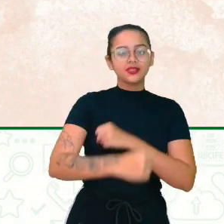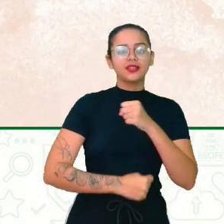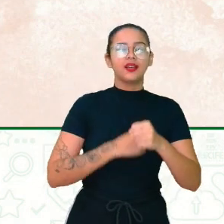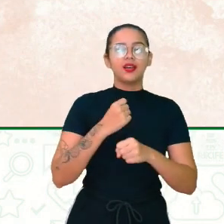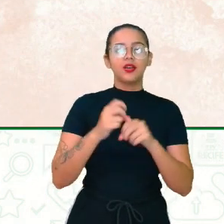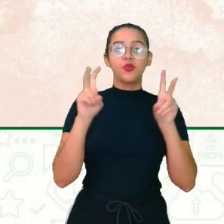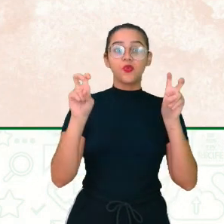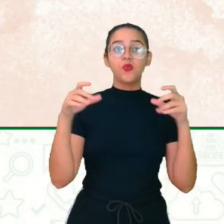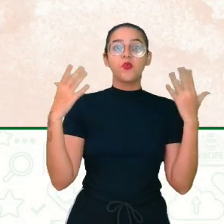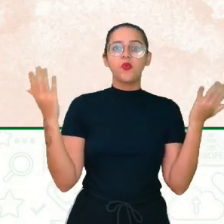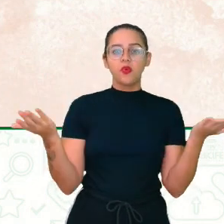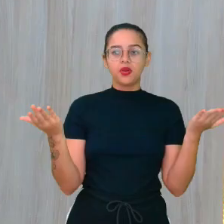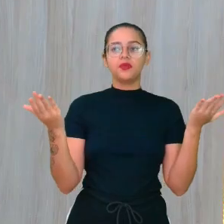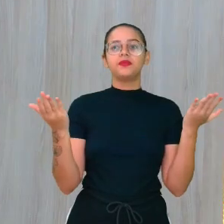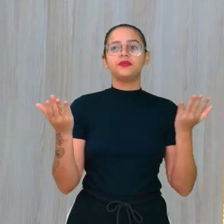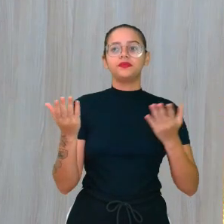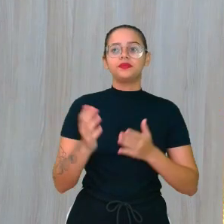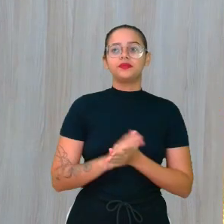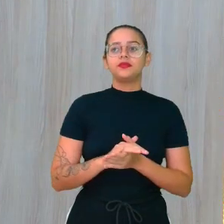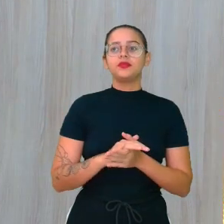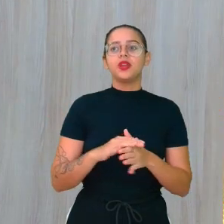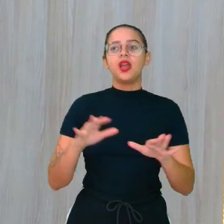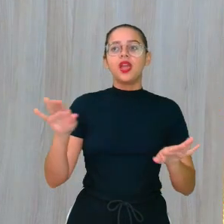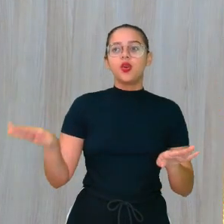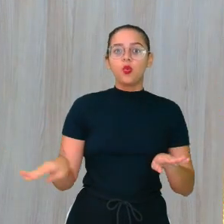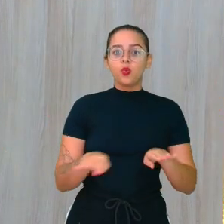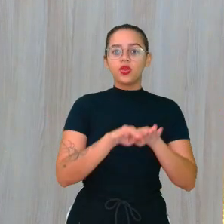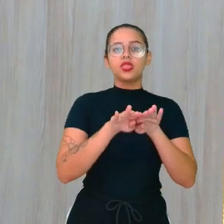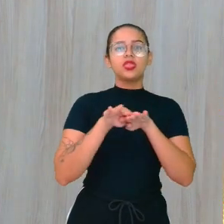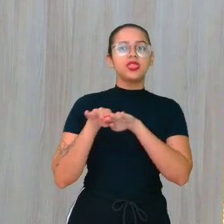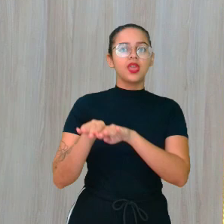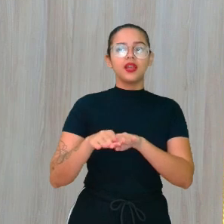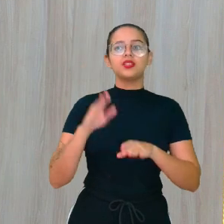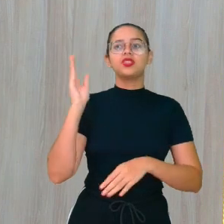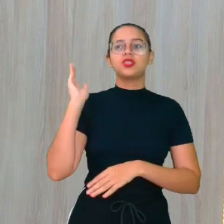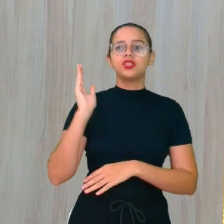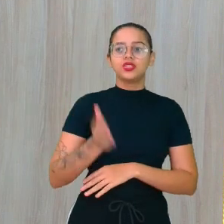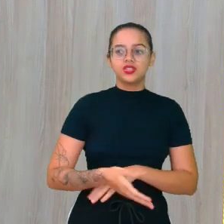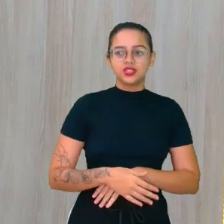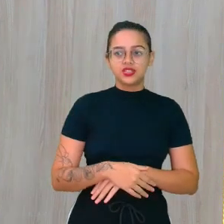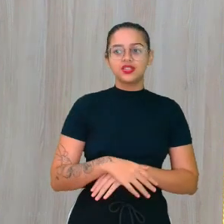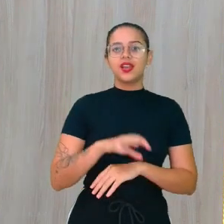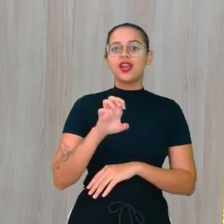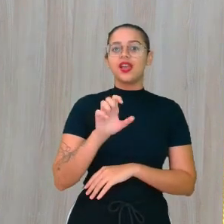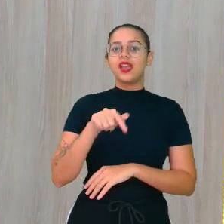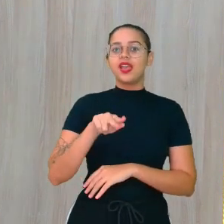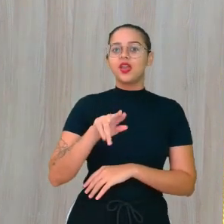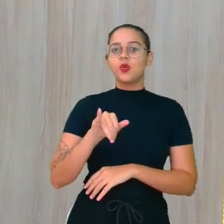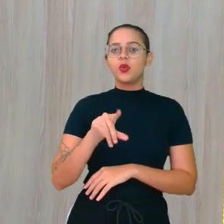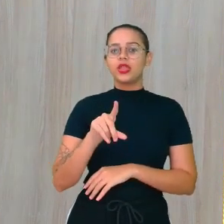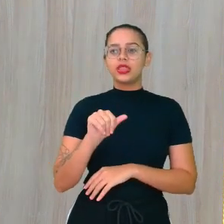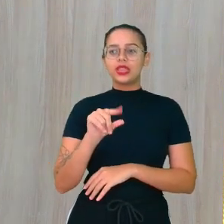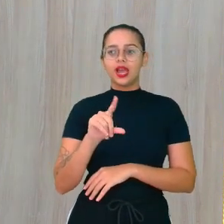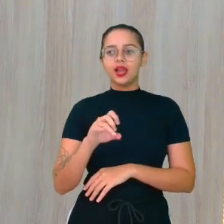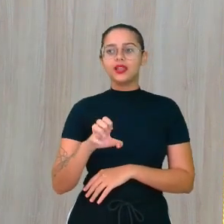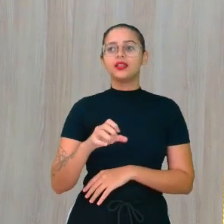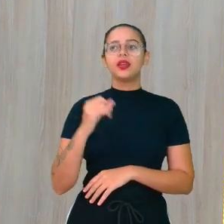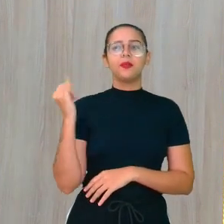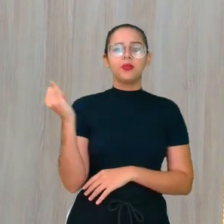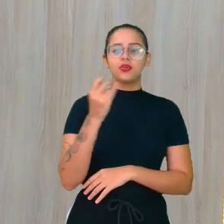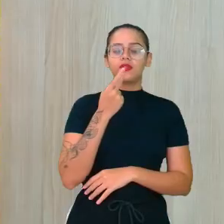falando que o tema é equidade já. Professora, equidade é importante se falar hoje em